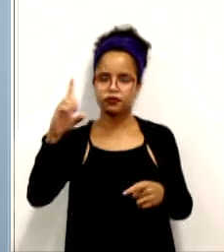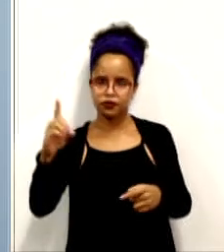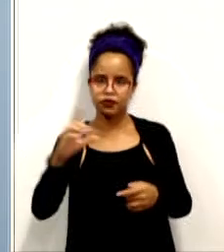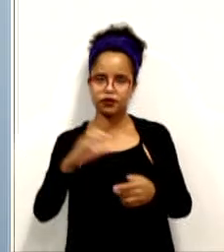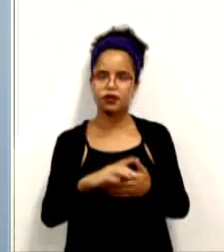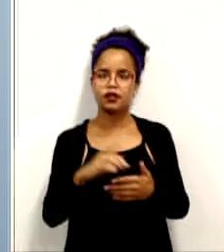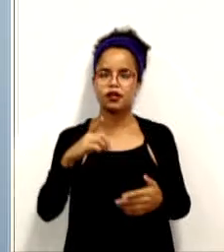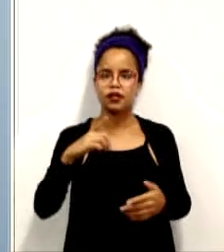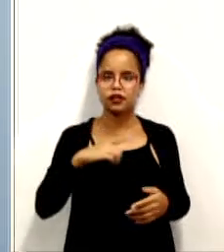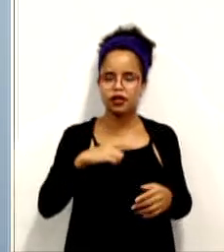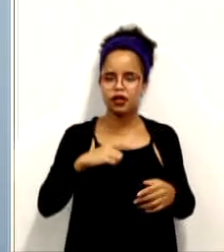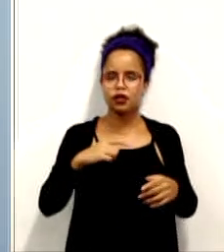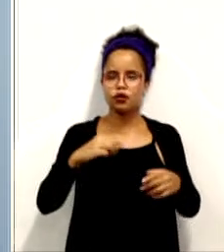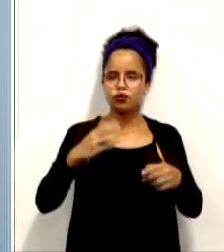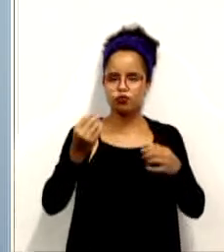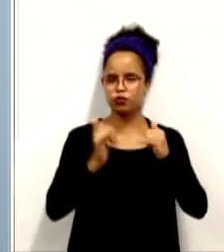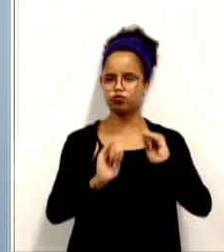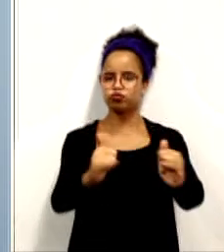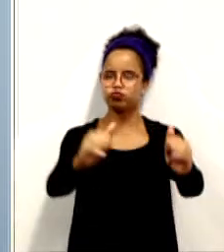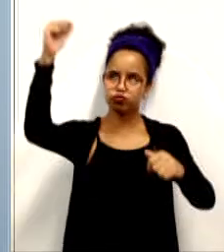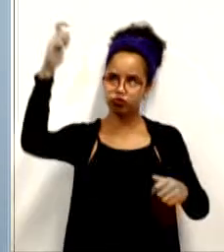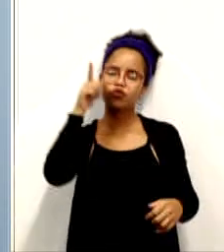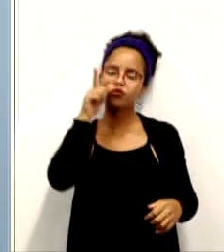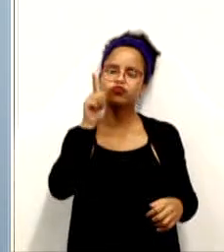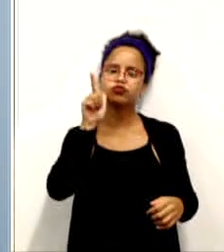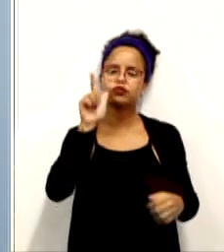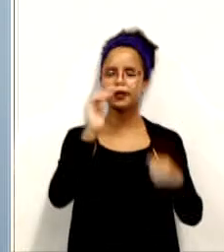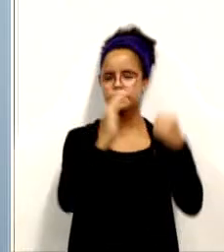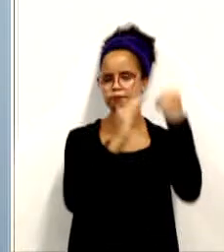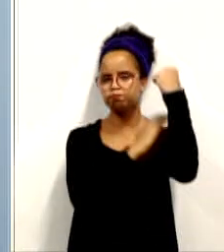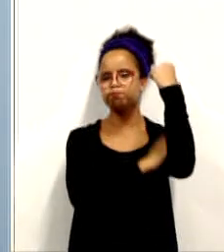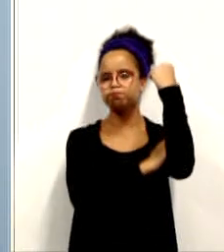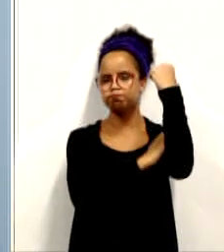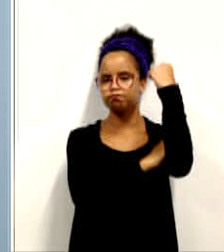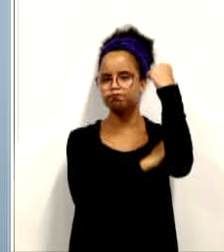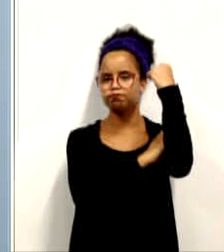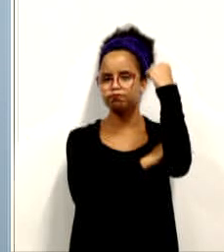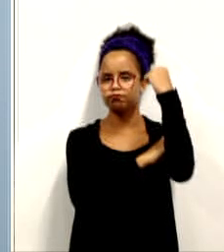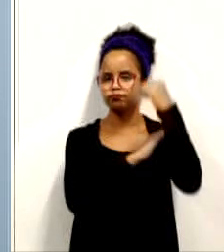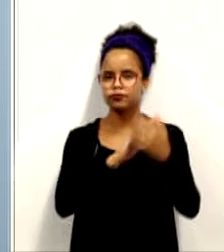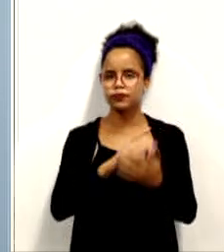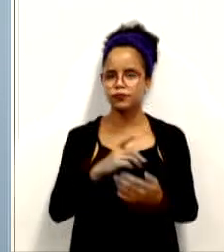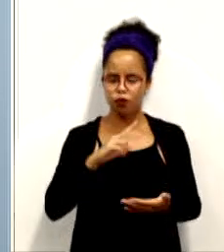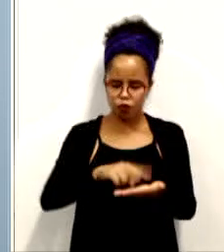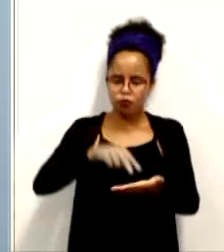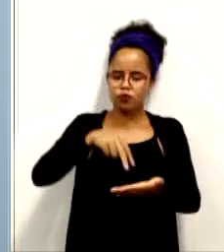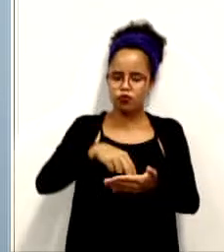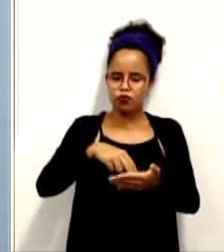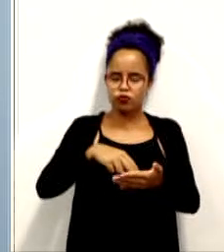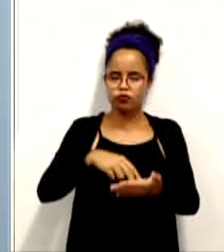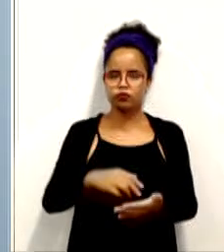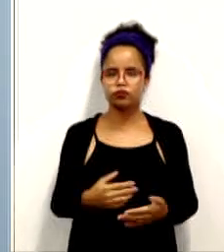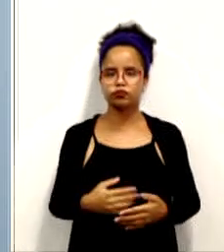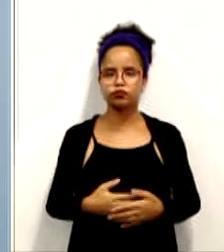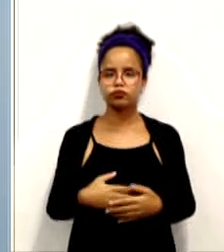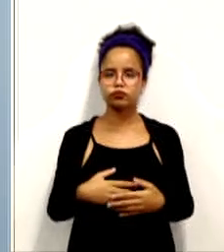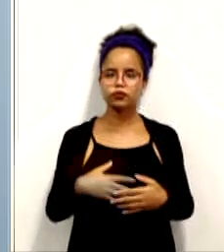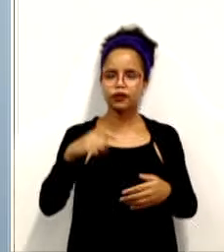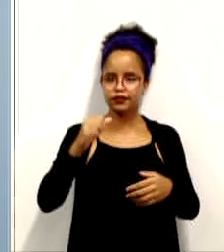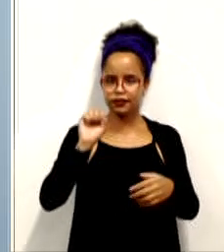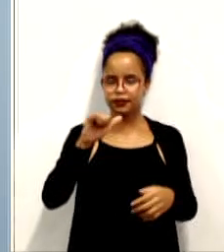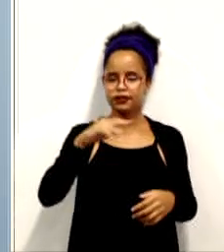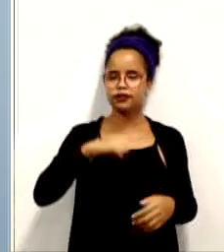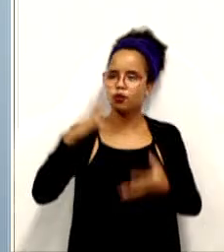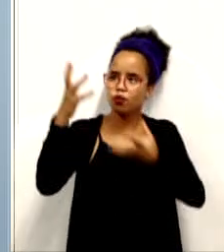é? A gente consegue ficar mais forte, com mais disposição quando a gente recebe a luz solar, não